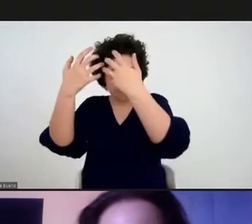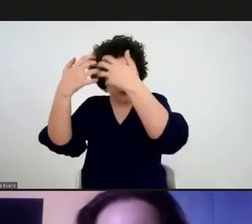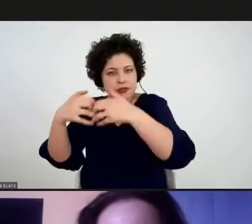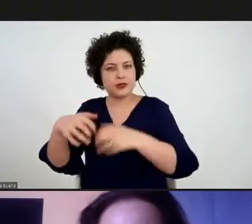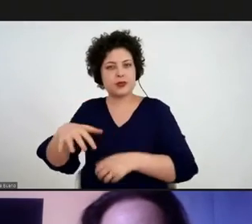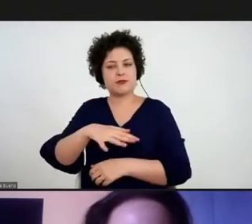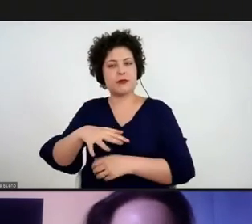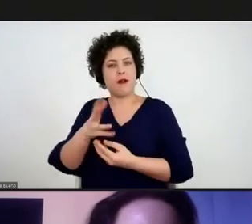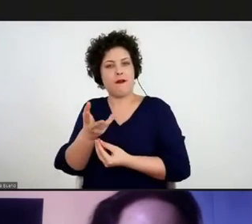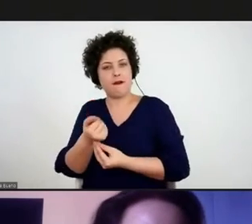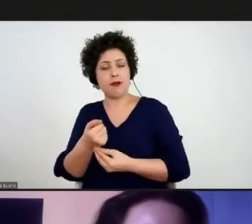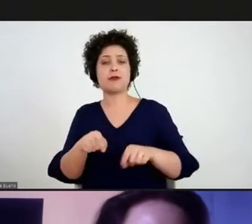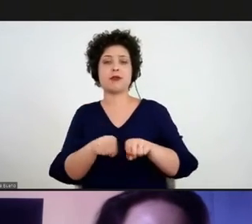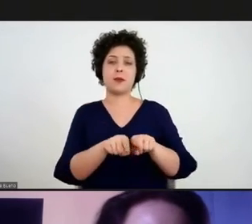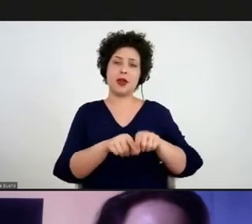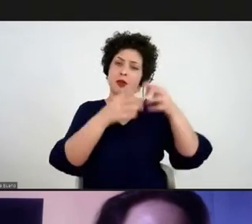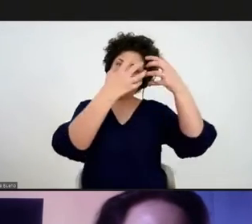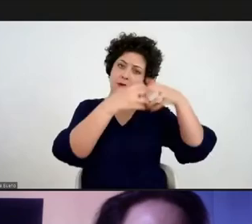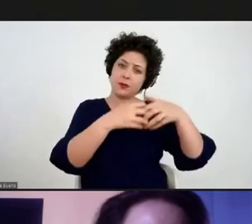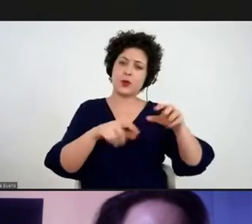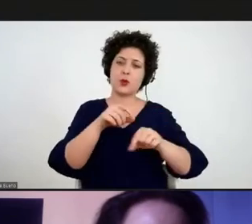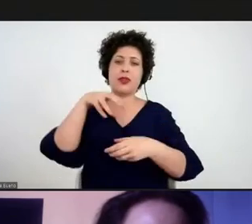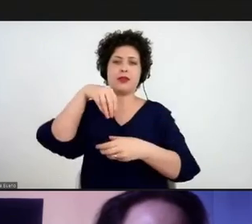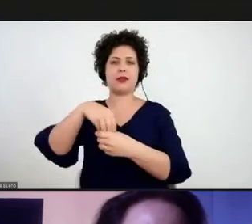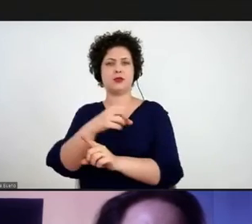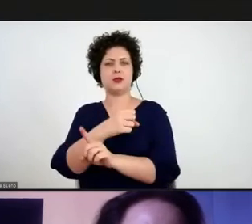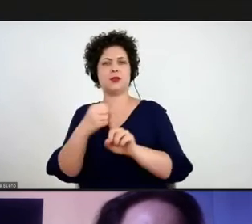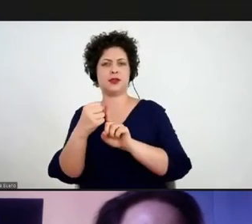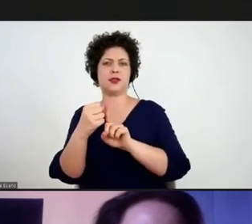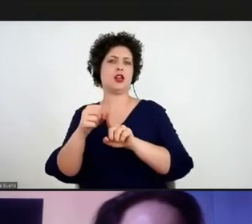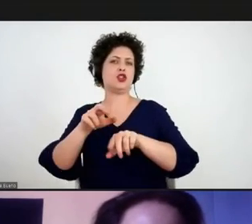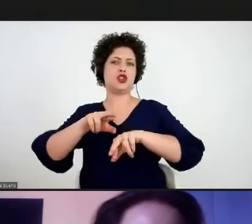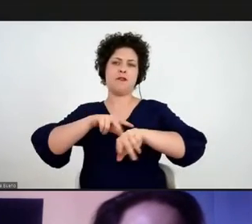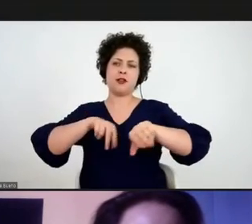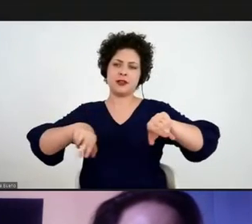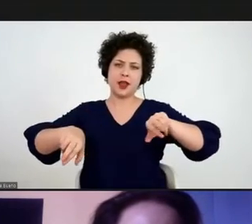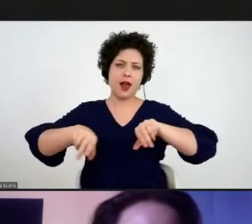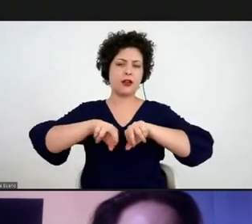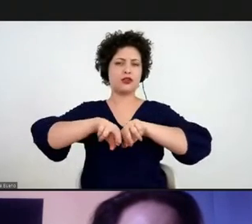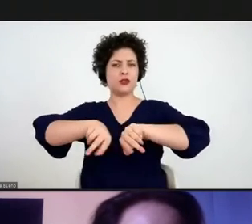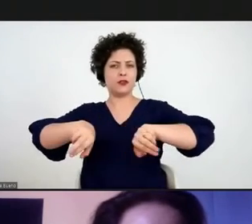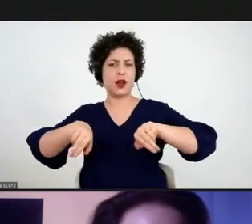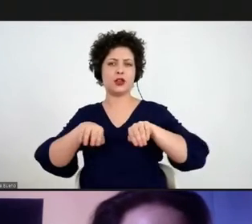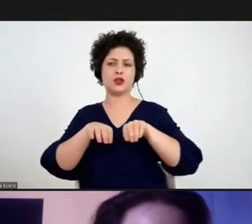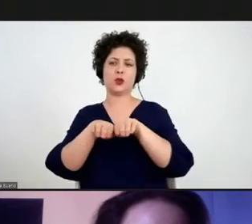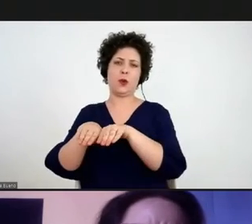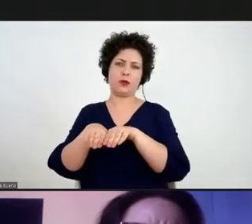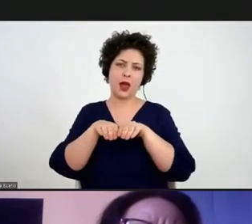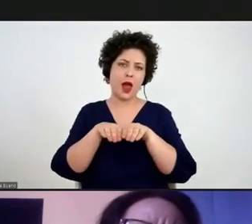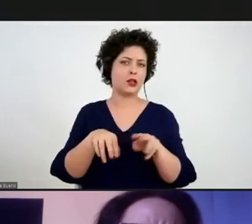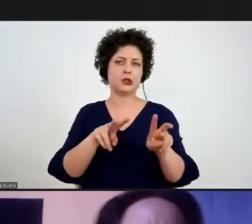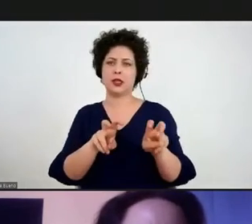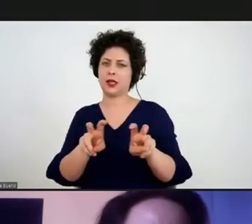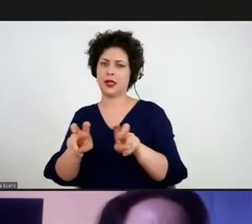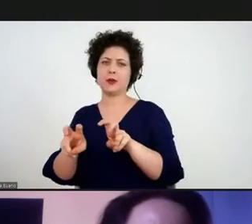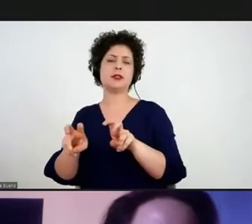arte, mas também da reflexão em sociedade, em diversidade, em equidade e assim